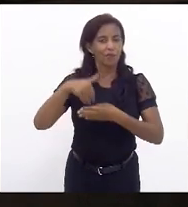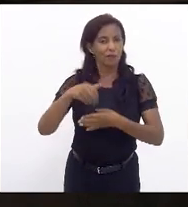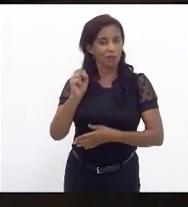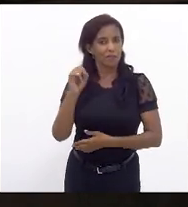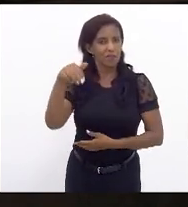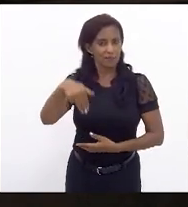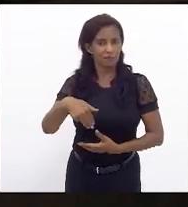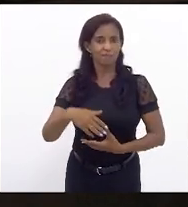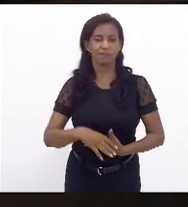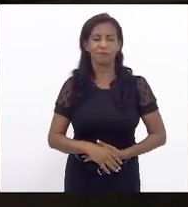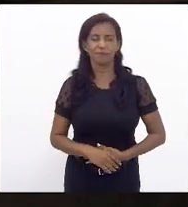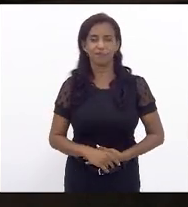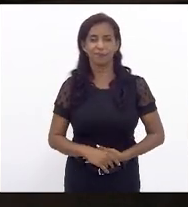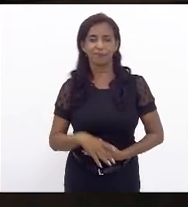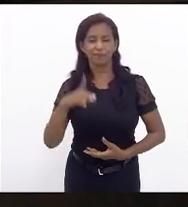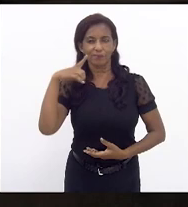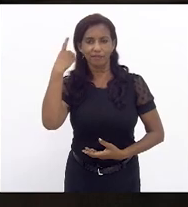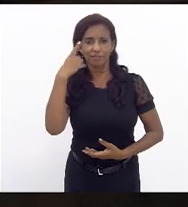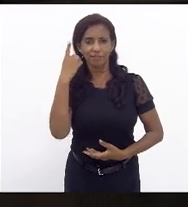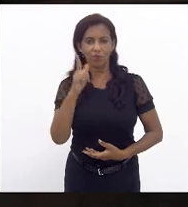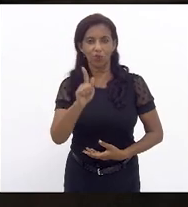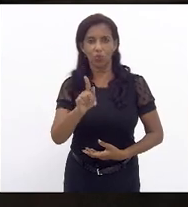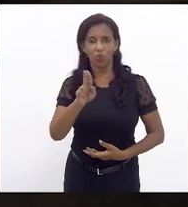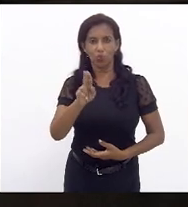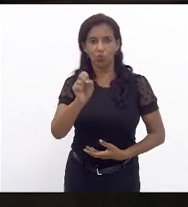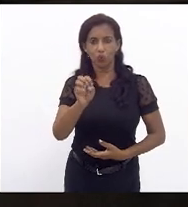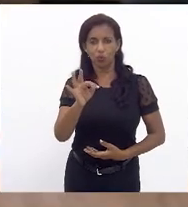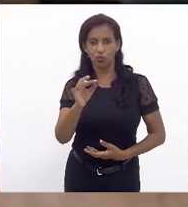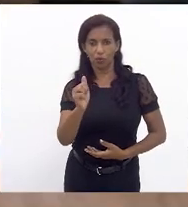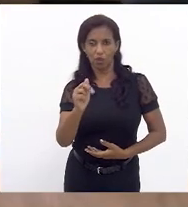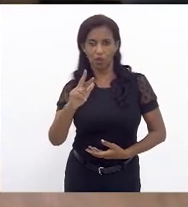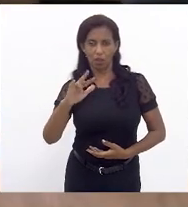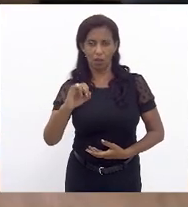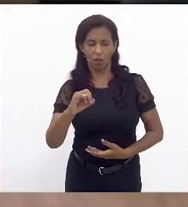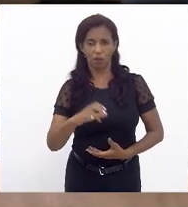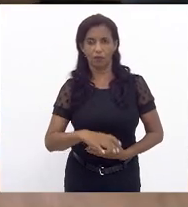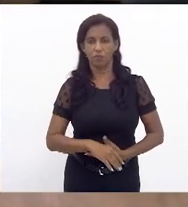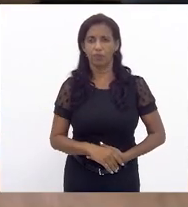sim. Deputado Gustavo Schmidt.